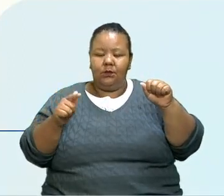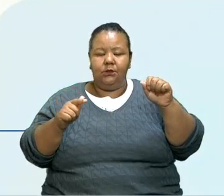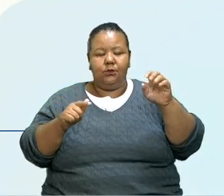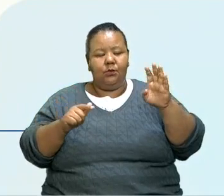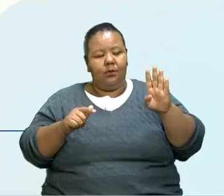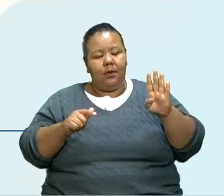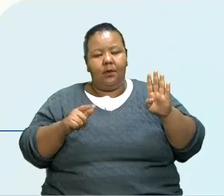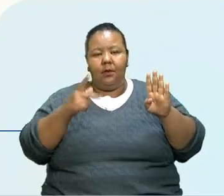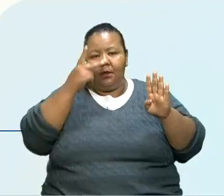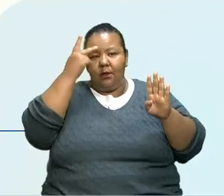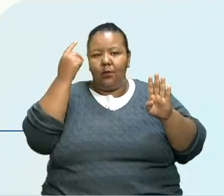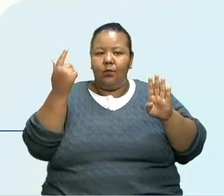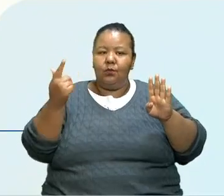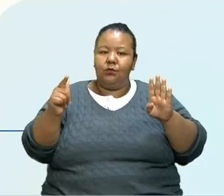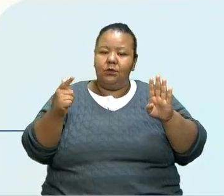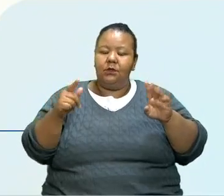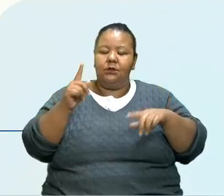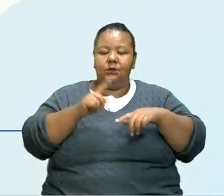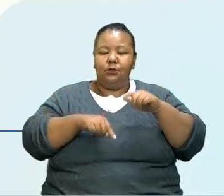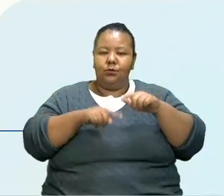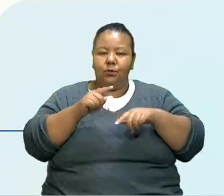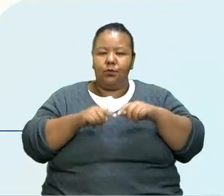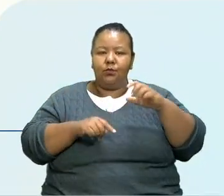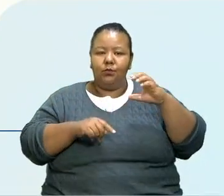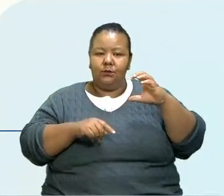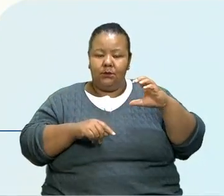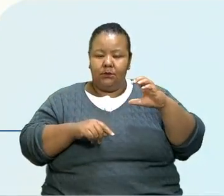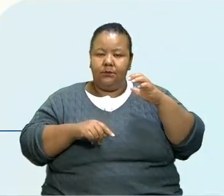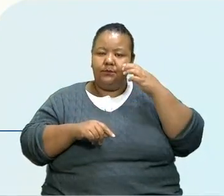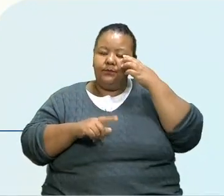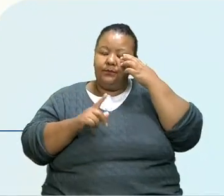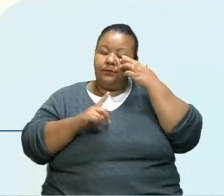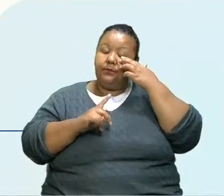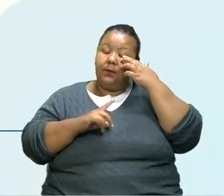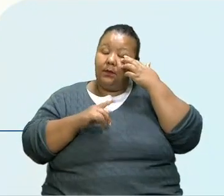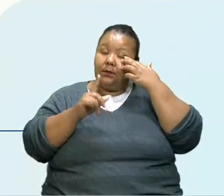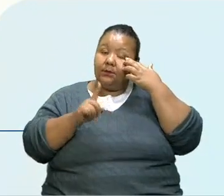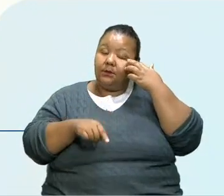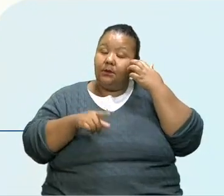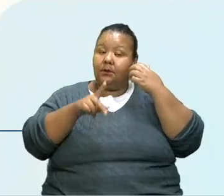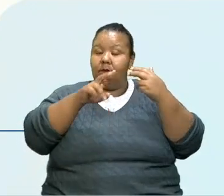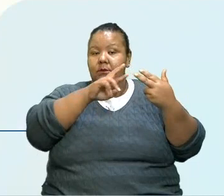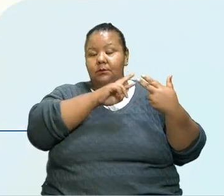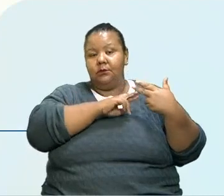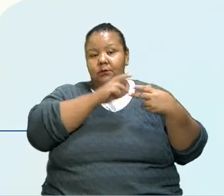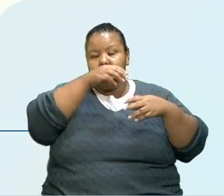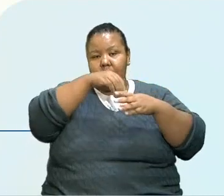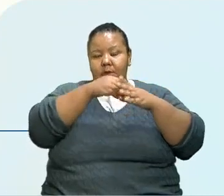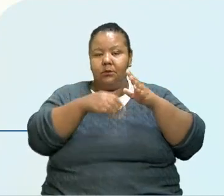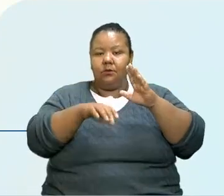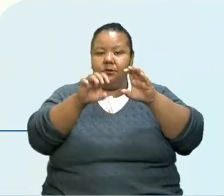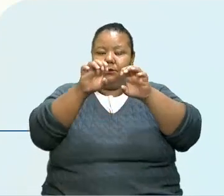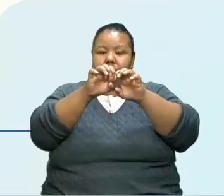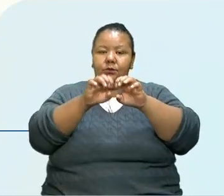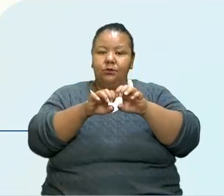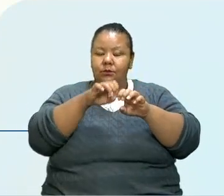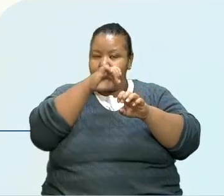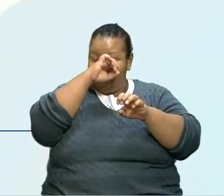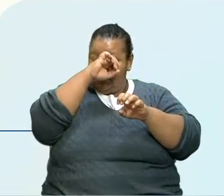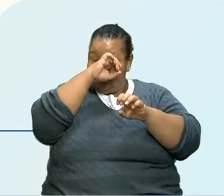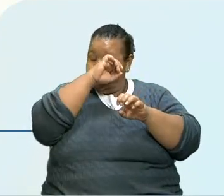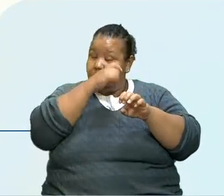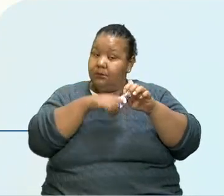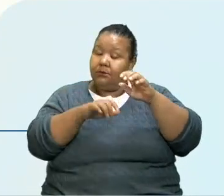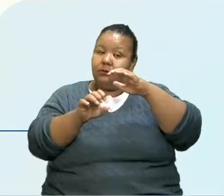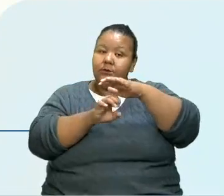B, eu vou ter o gerente do meu produto C. Então, ele vai ter que ser responsável dentro dessa estrutura